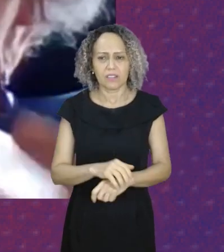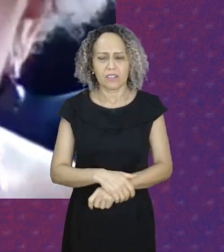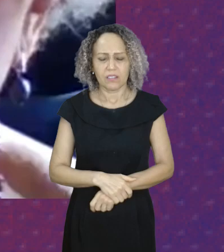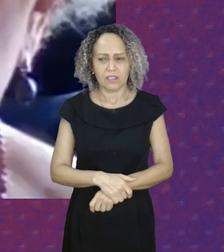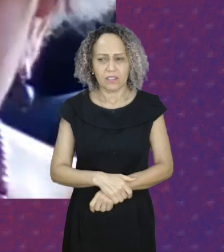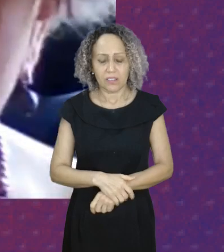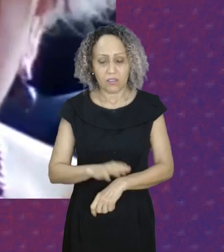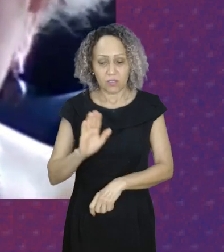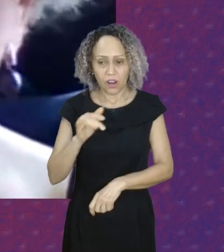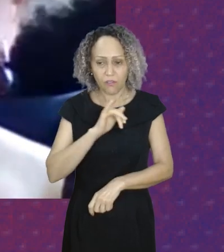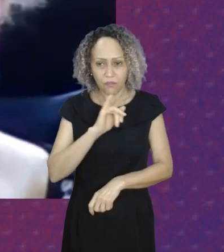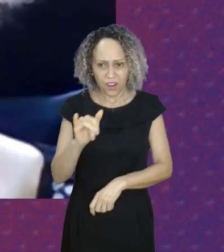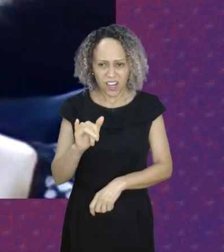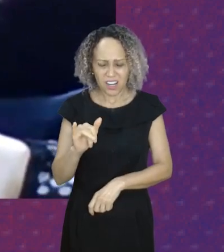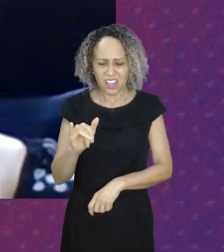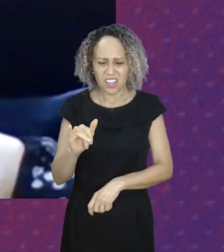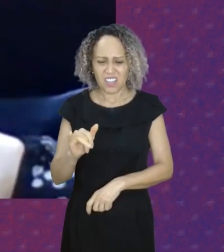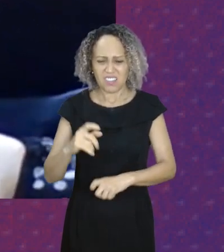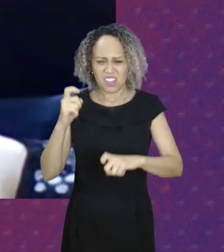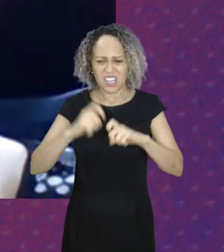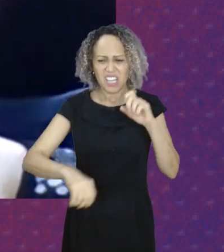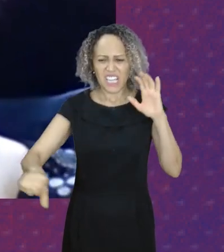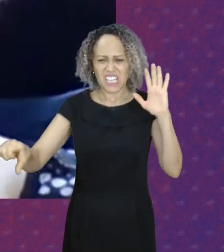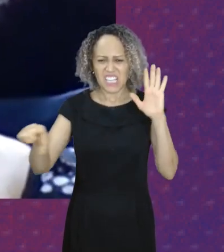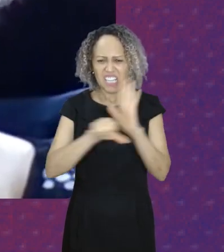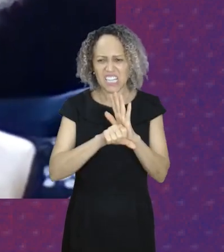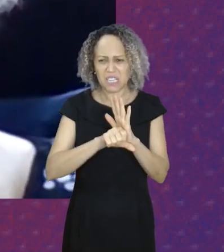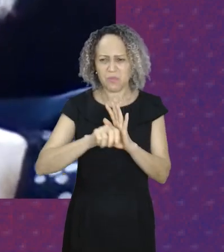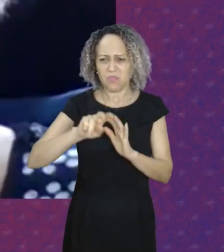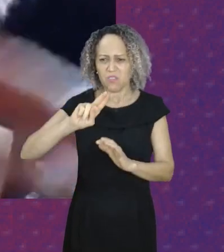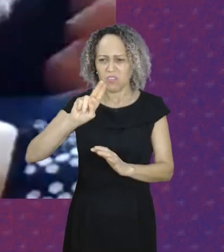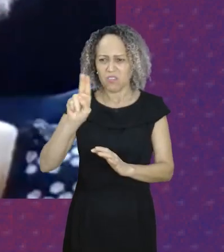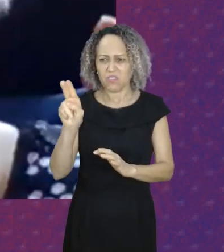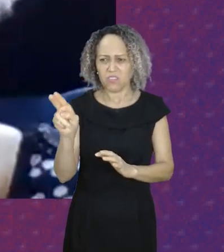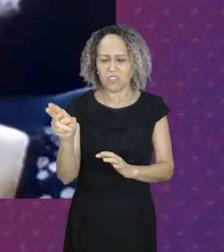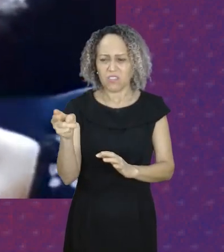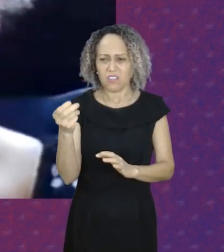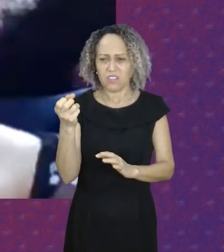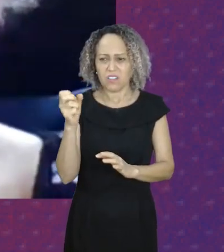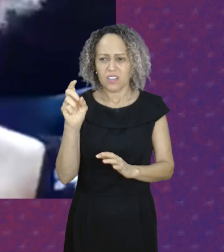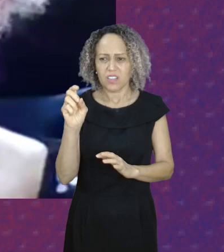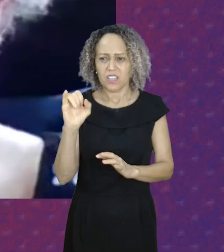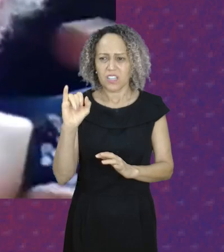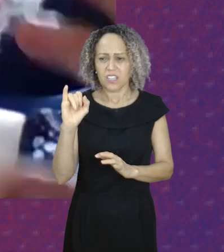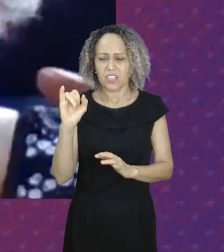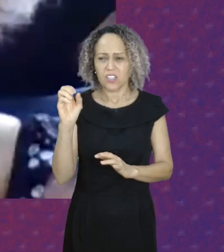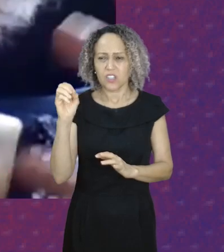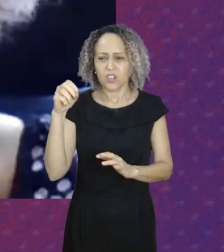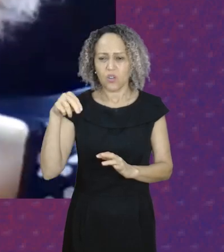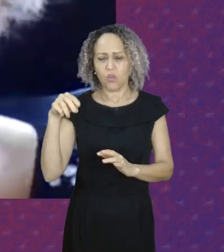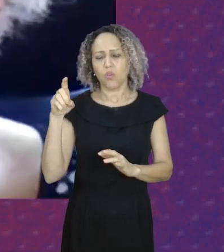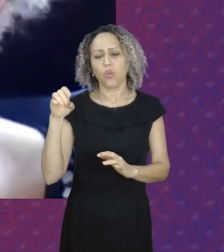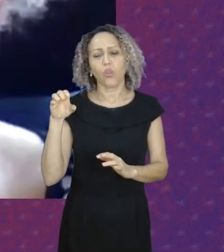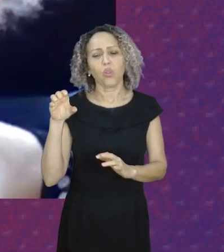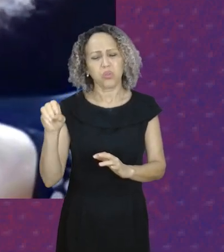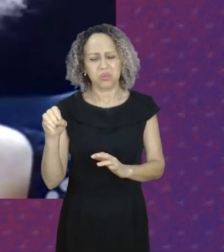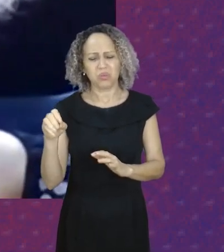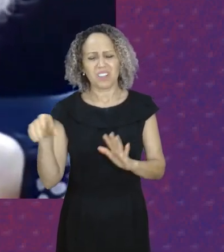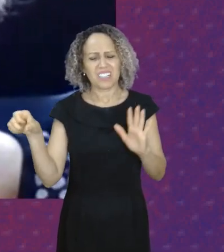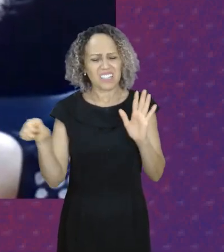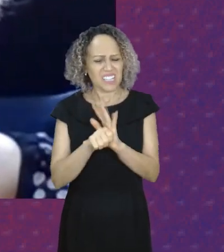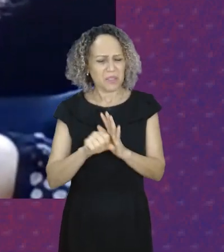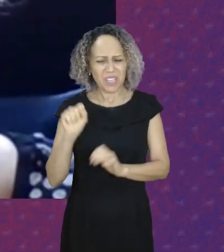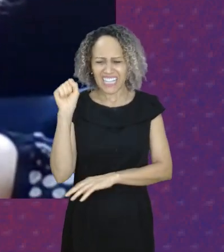que eu já disse, é hediondo, mas nós temos vários